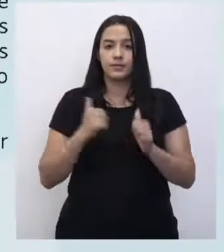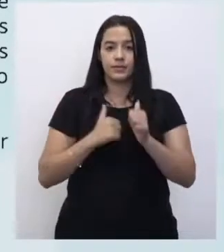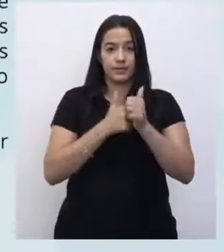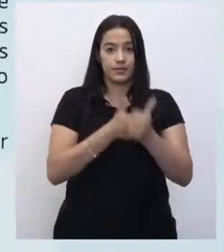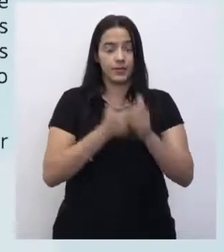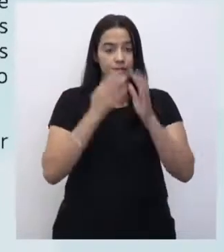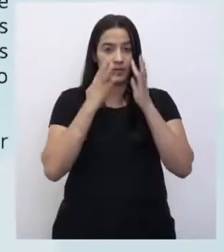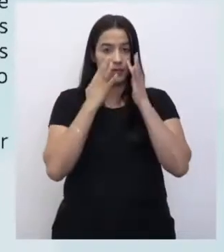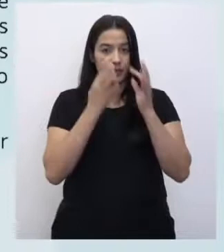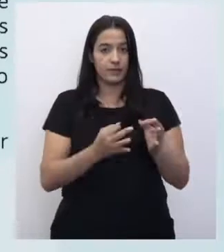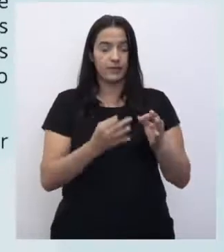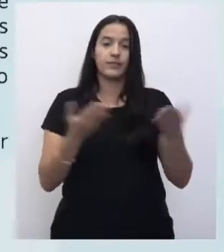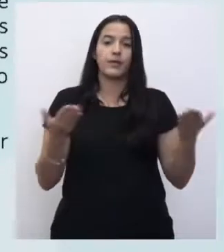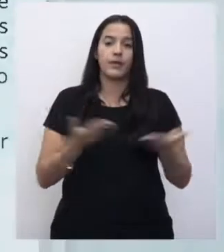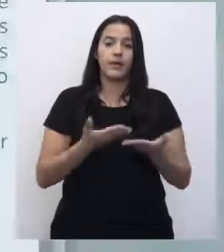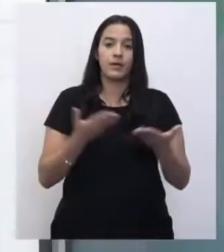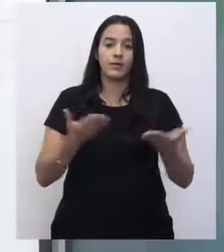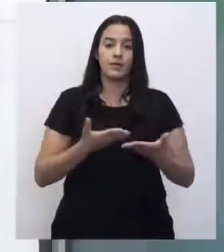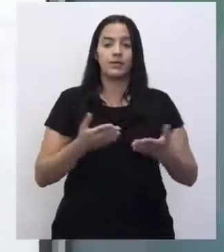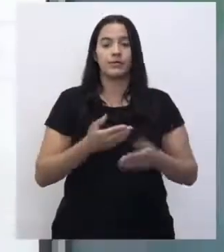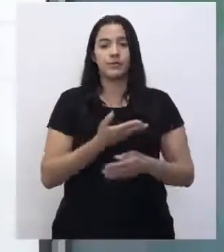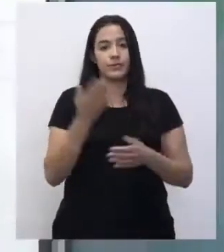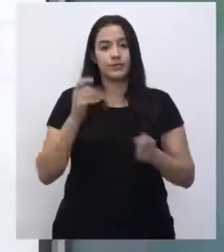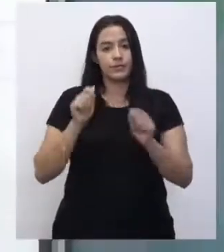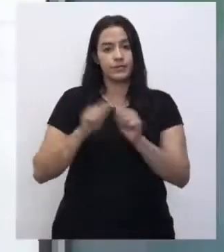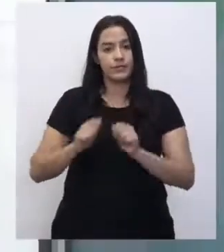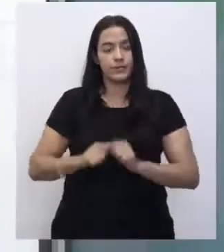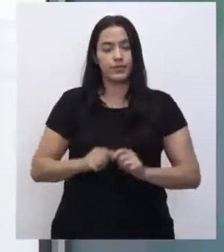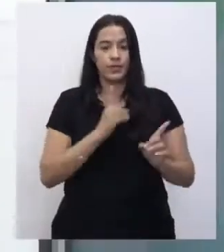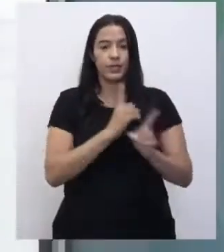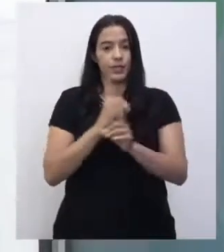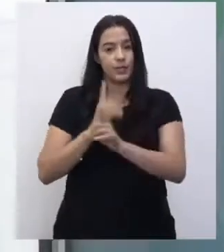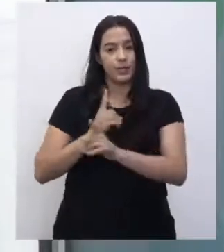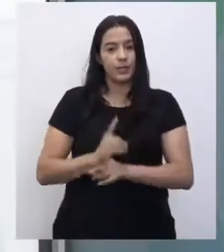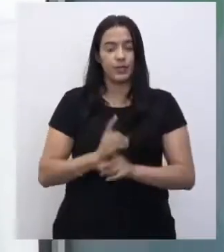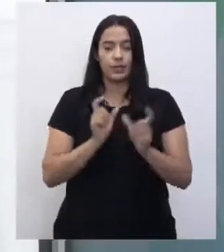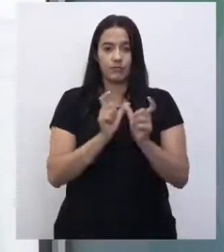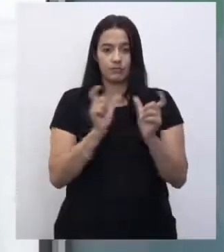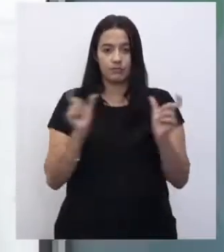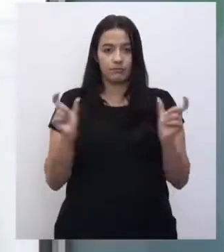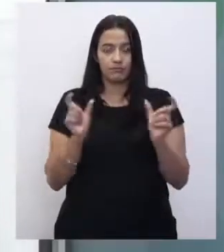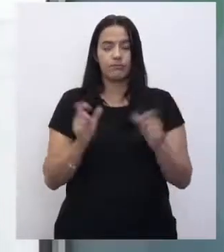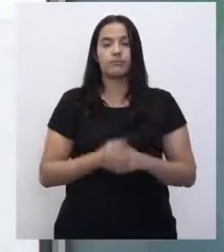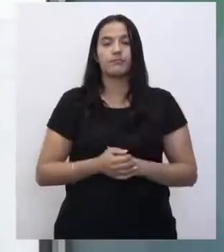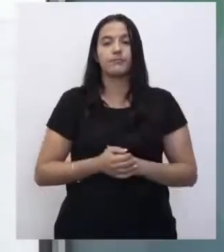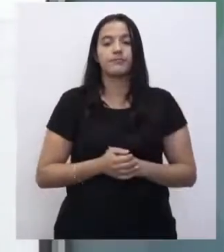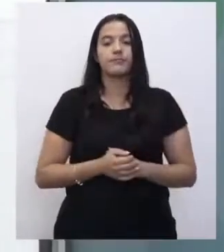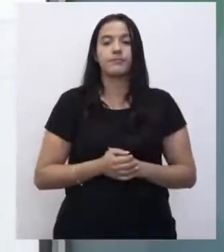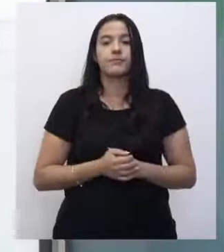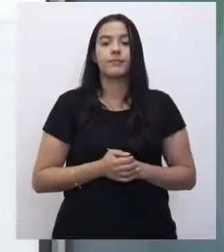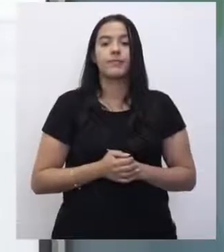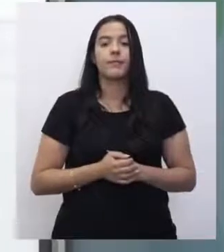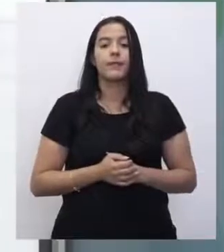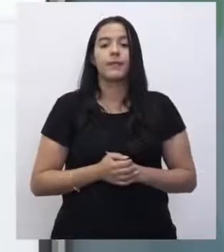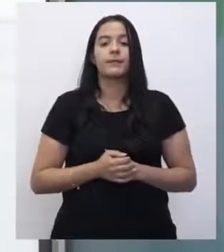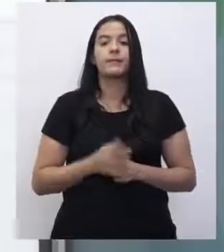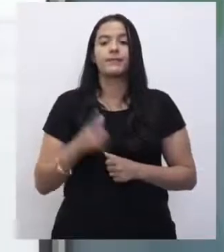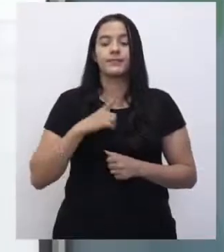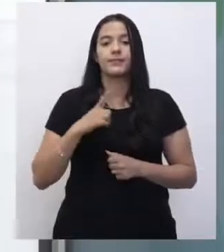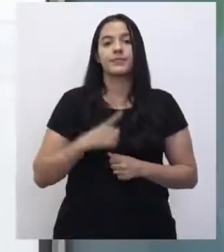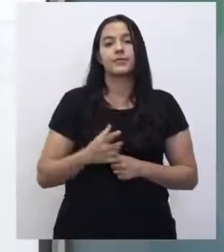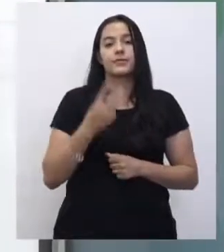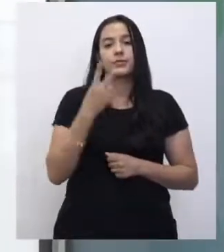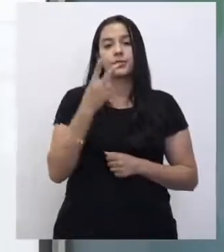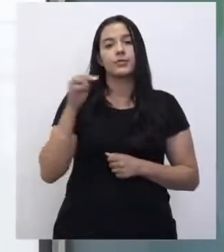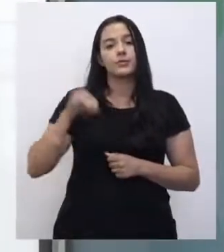prestem atenção, porque agora vocês vão fazer e encontrar coisas nesse texto. Tudo bem? Então agora vocês vão ter aí 2